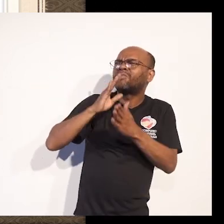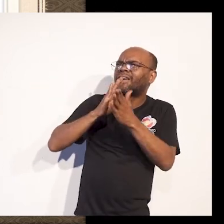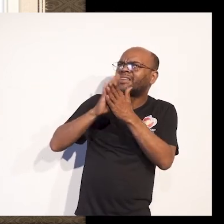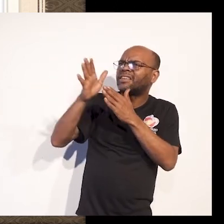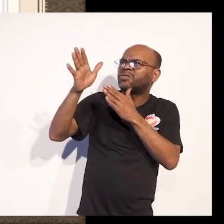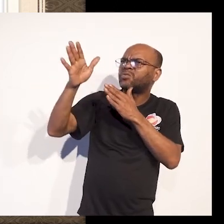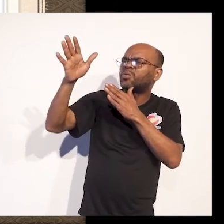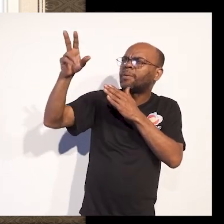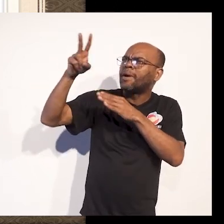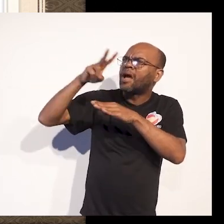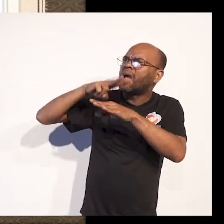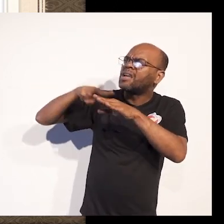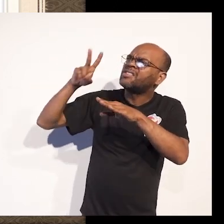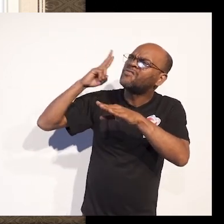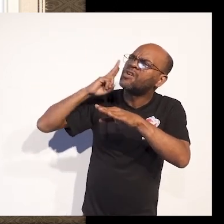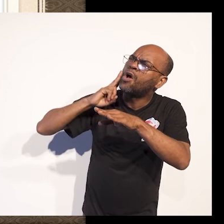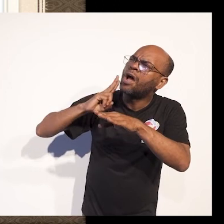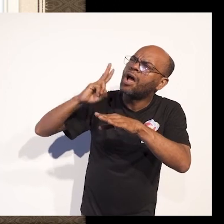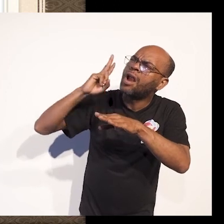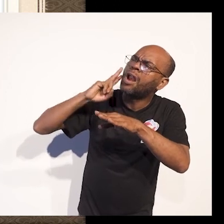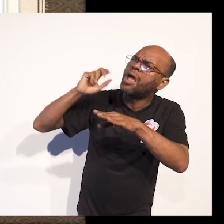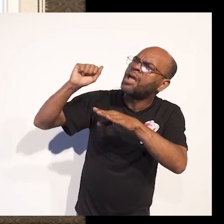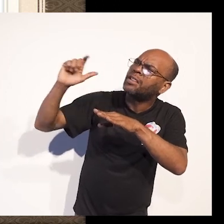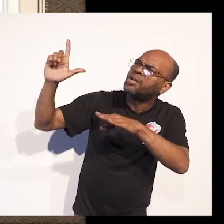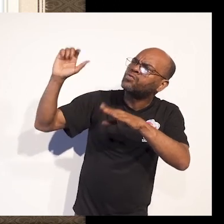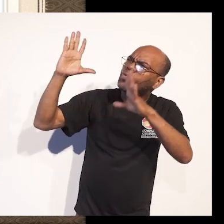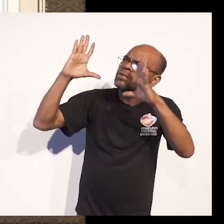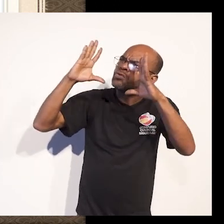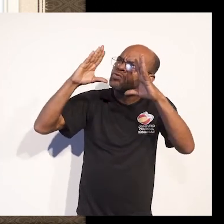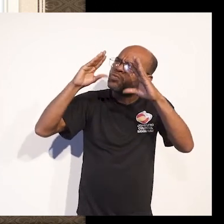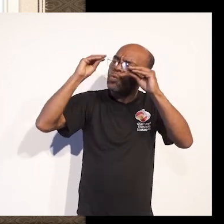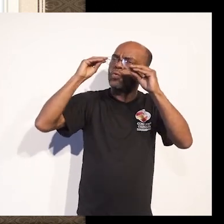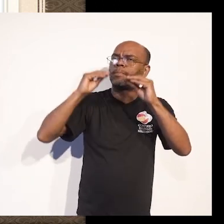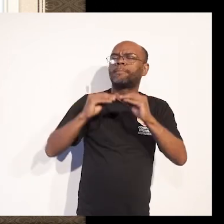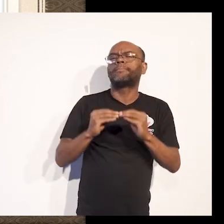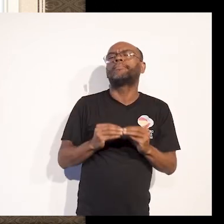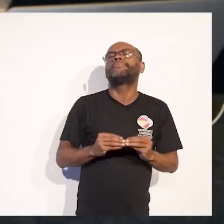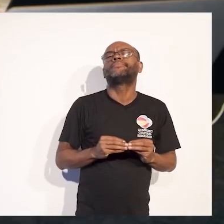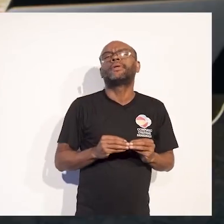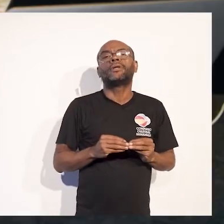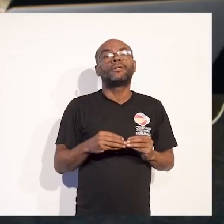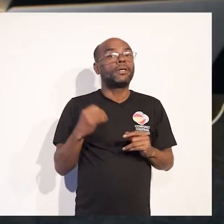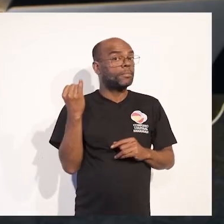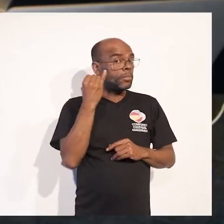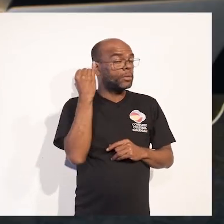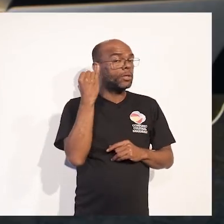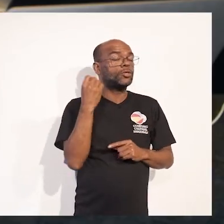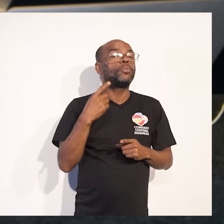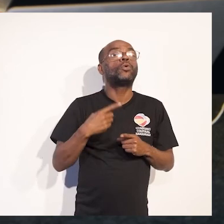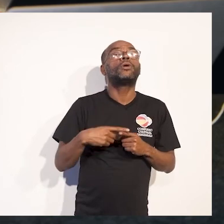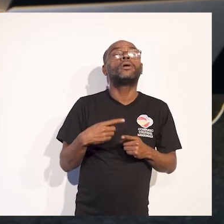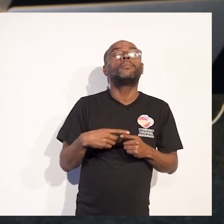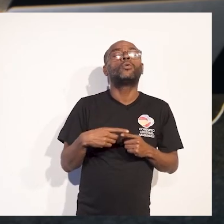mais violeta, mais aquele azulado escuro isso acontece. Isso é muito importante, porque isso